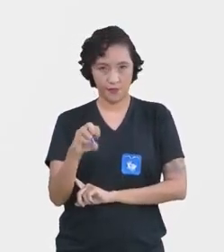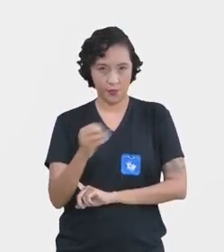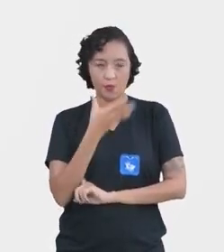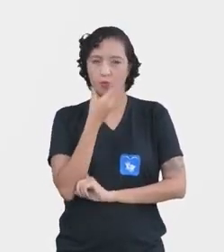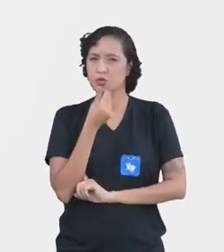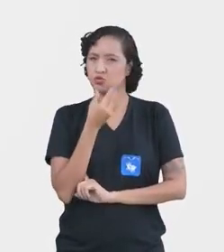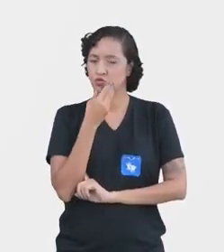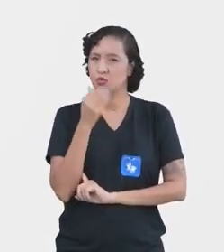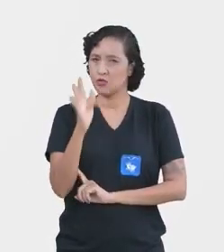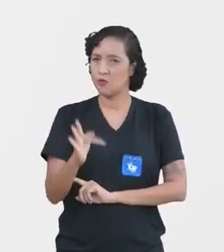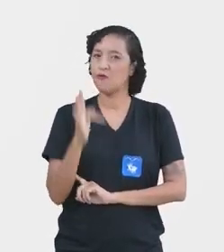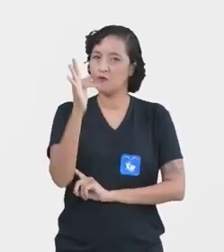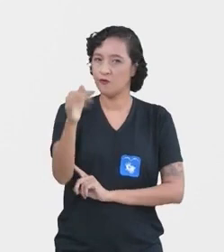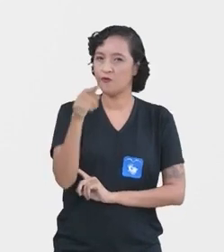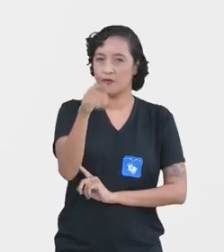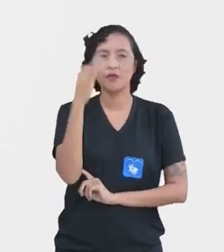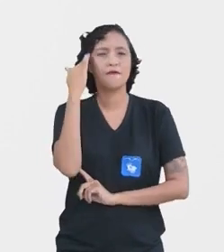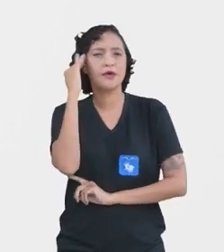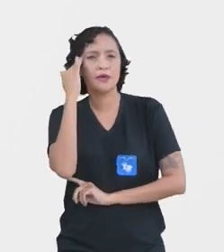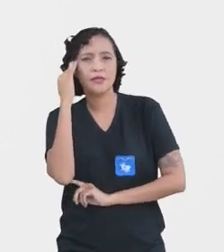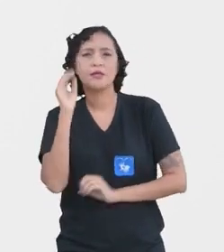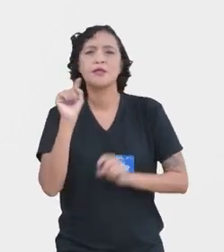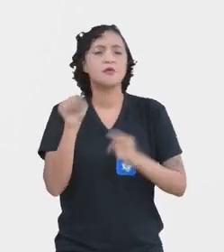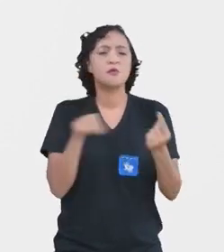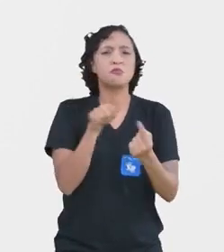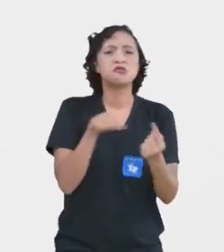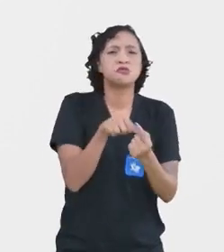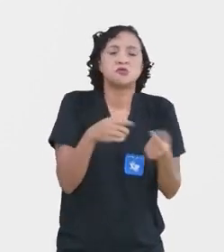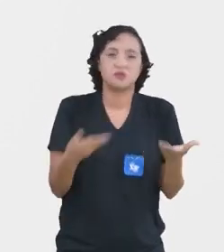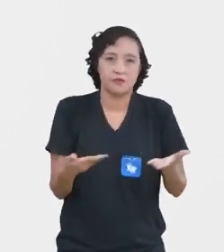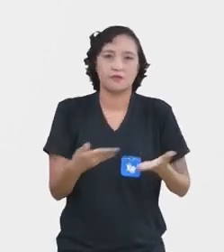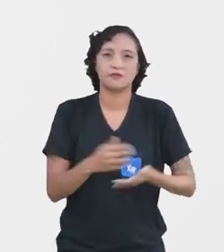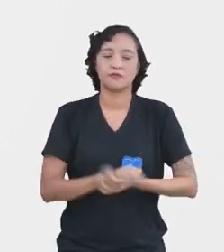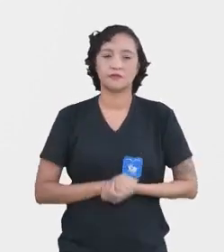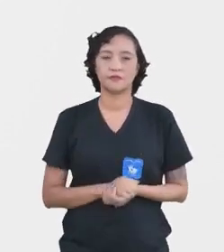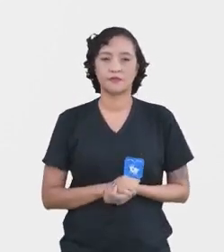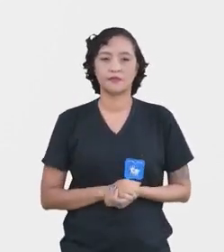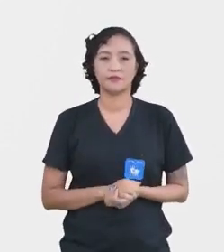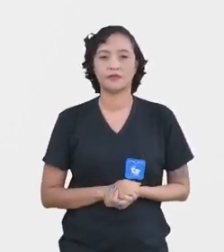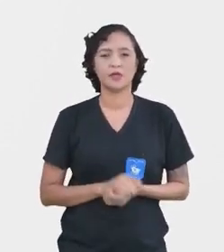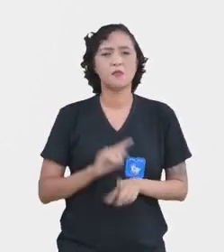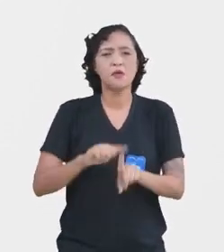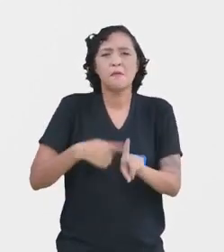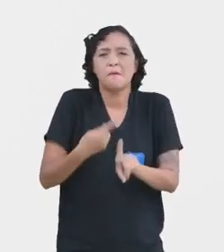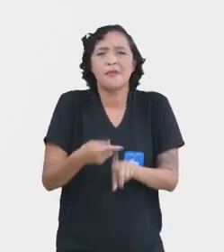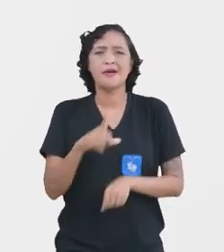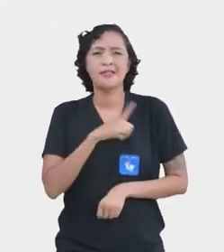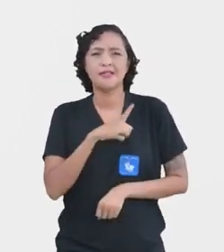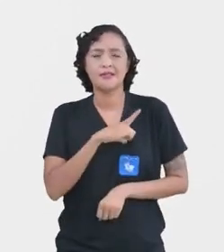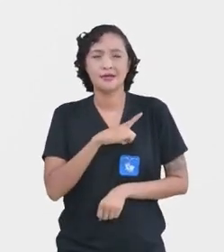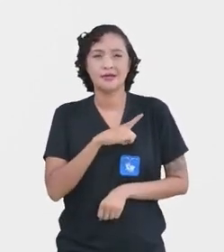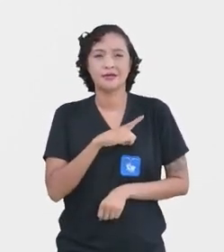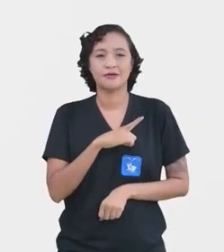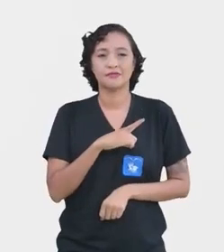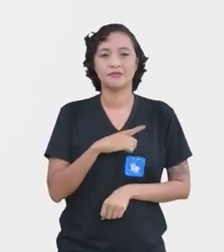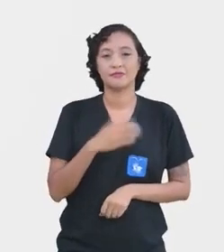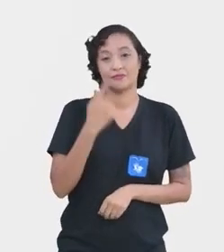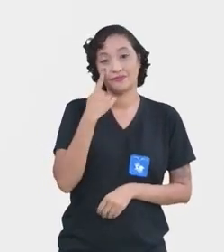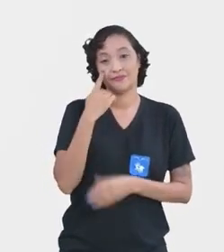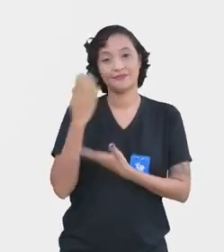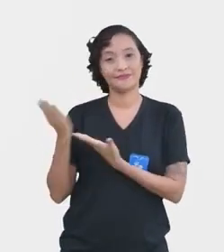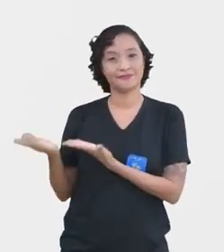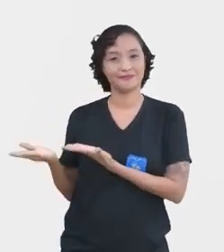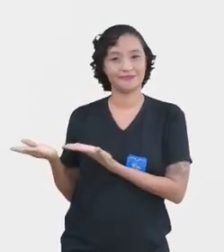essa funcionalidade desses hormônios masculinos. O que mais que nós temos como estrutura do sistema reprodutor masculino? Os